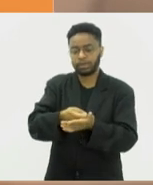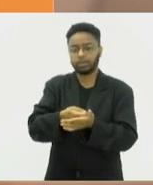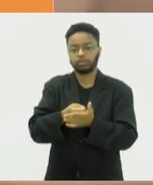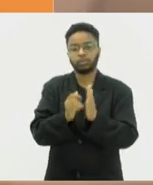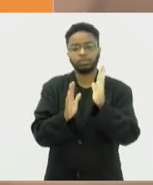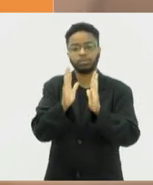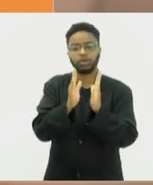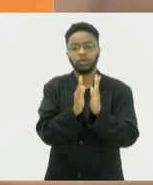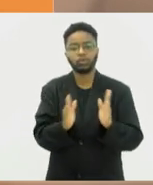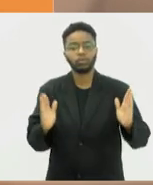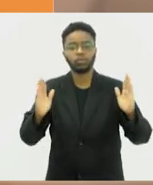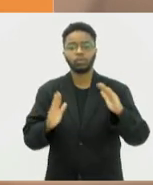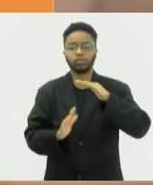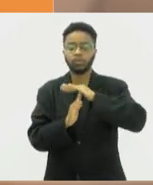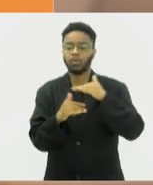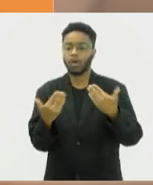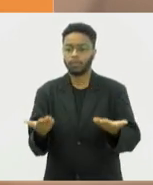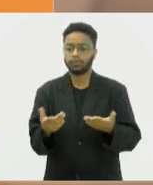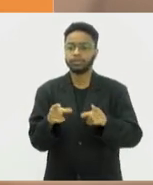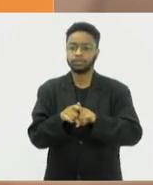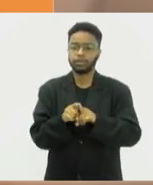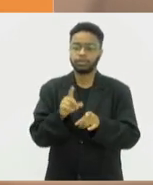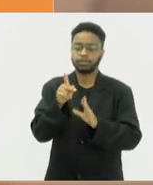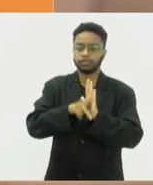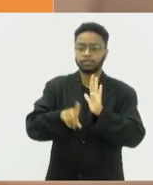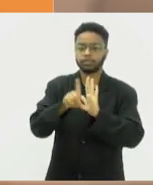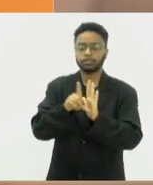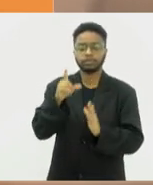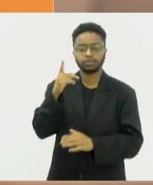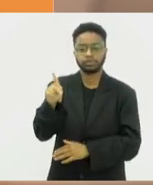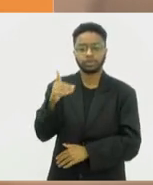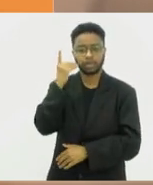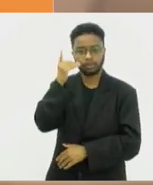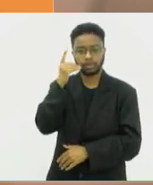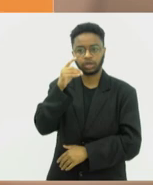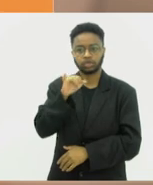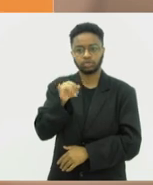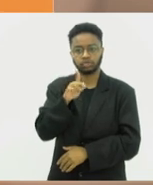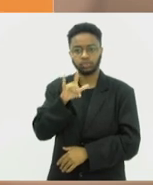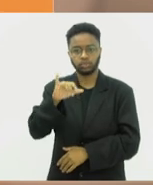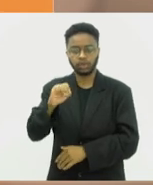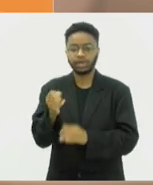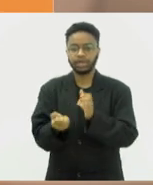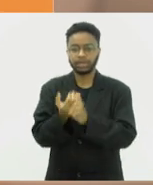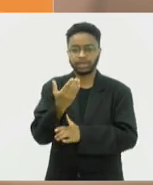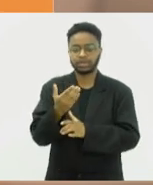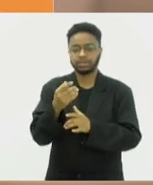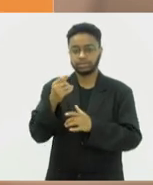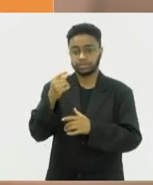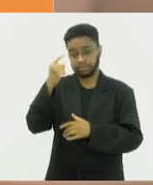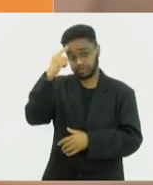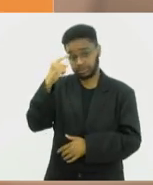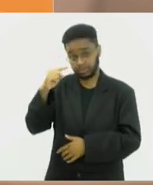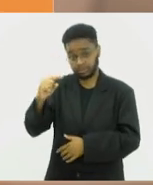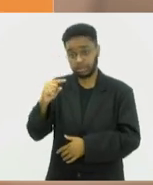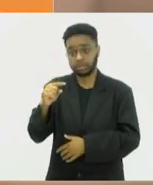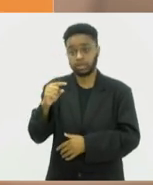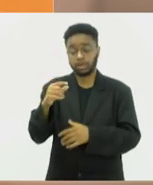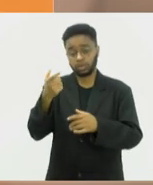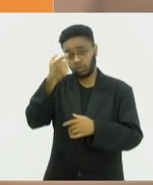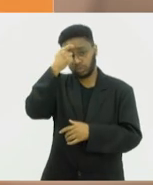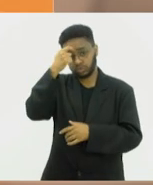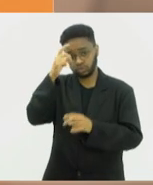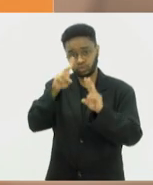votação, projeto do deputado Júlio Rocha, que cria a semana de conscientização do transtorno de desenvolvimento da